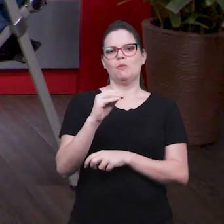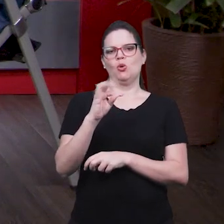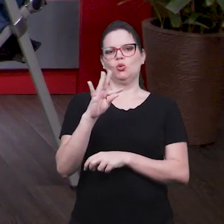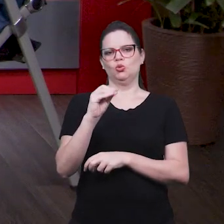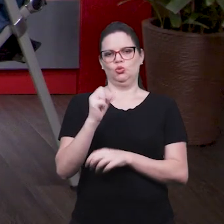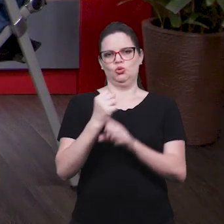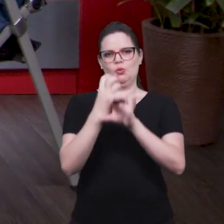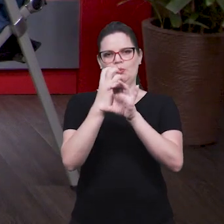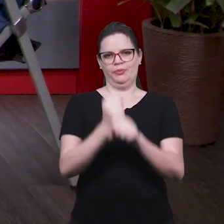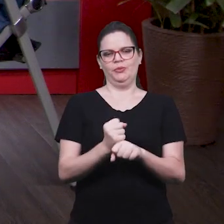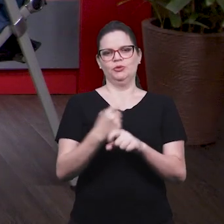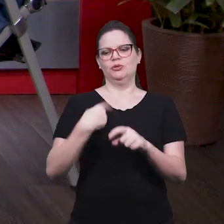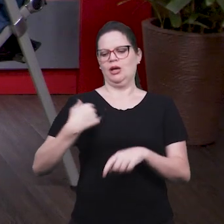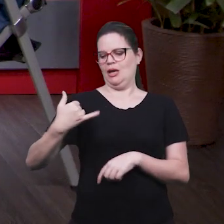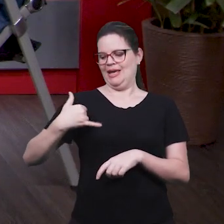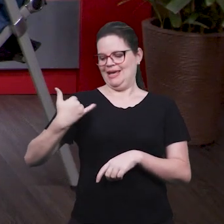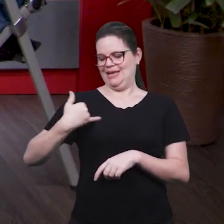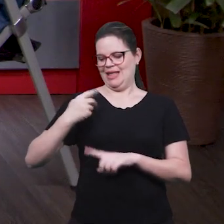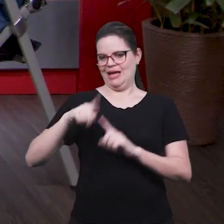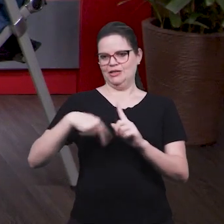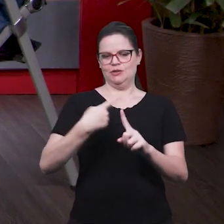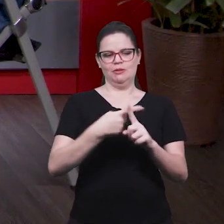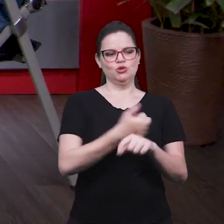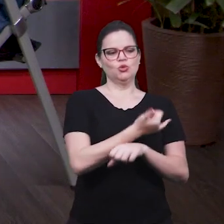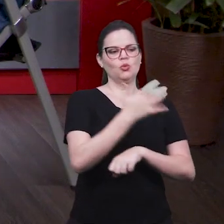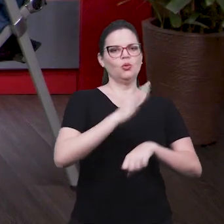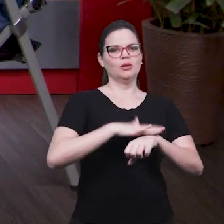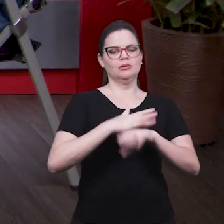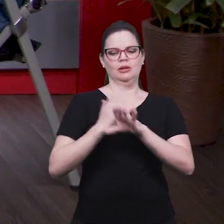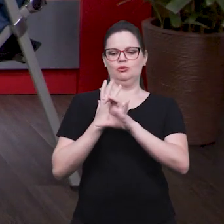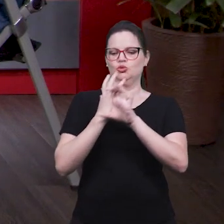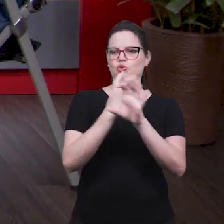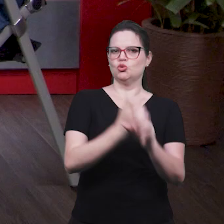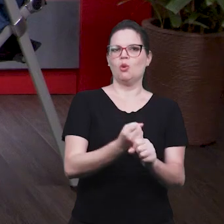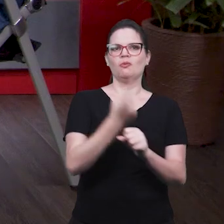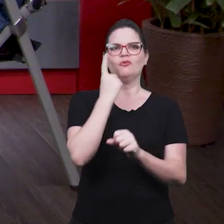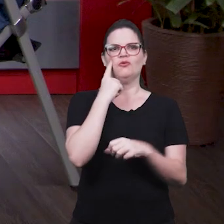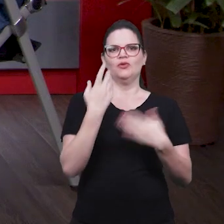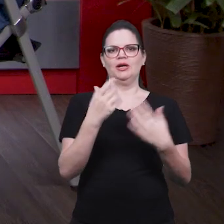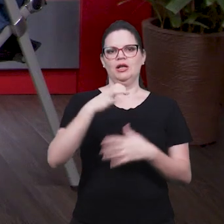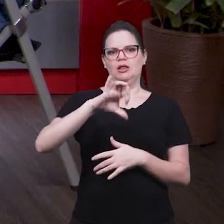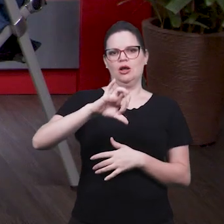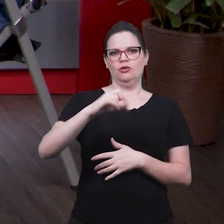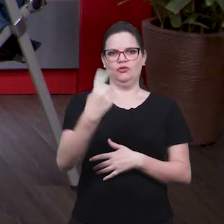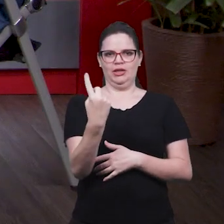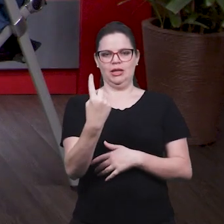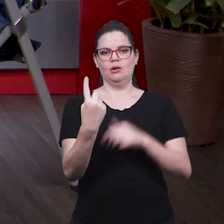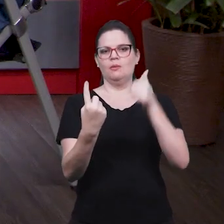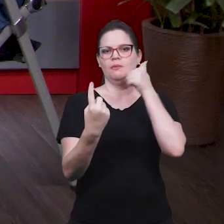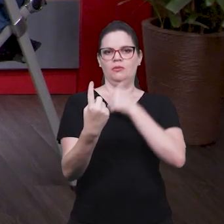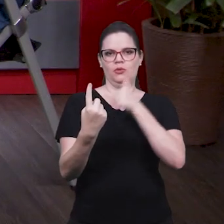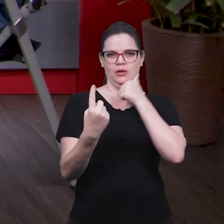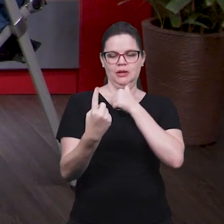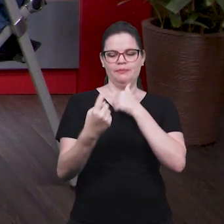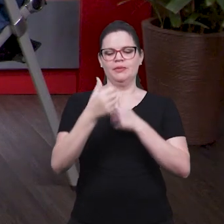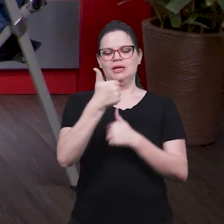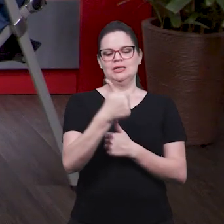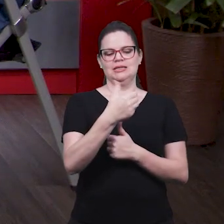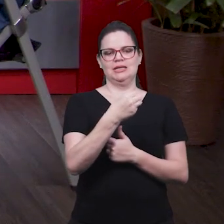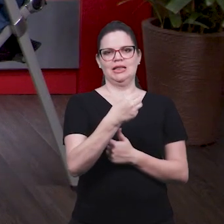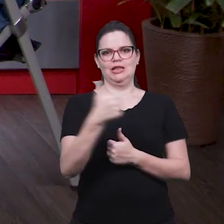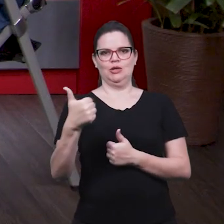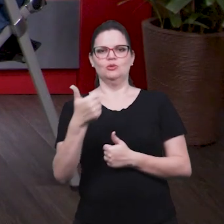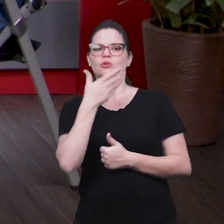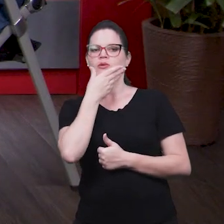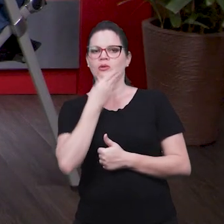pontuação, que é a soma da idade mais o tempo de contribuição, né? 91 pontos para a mulher